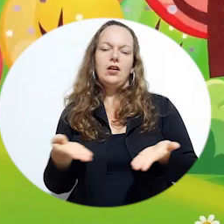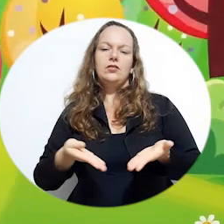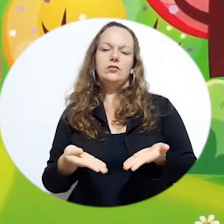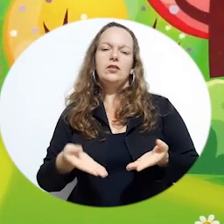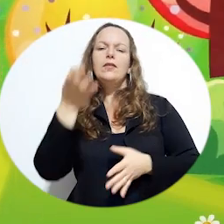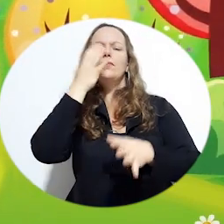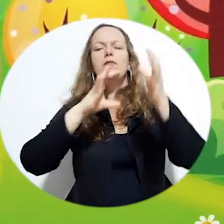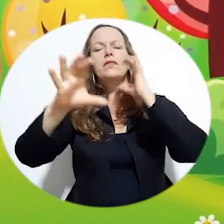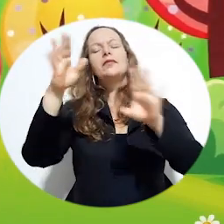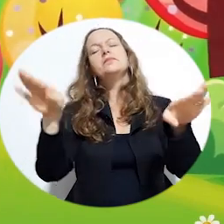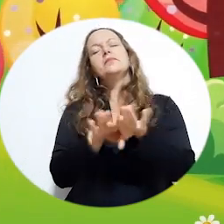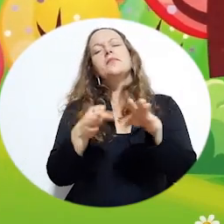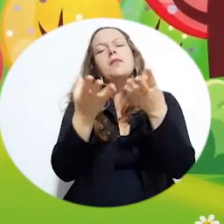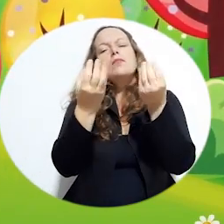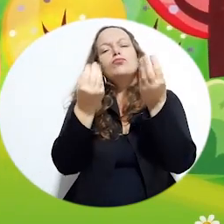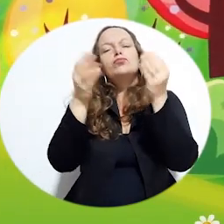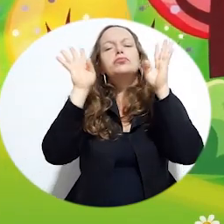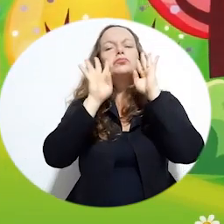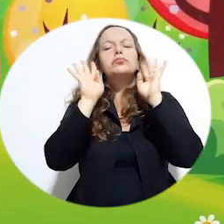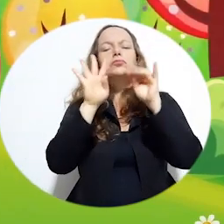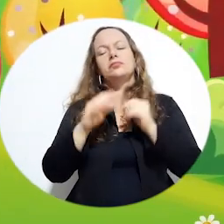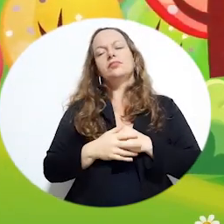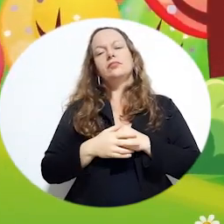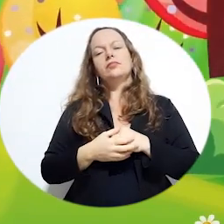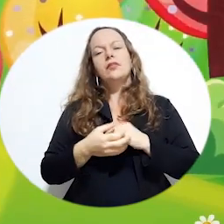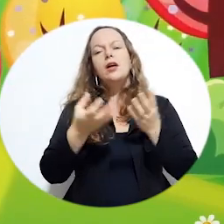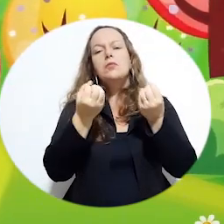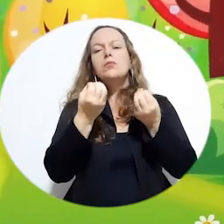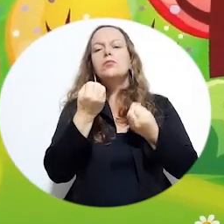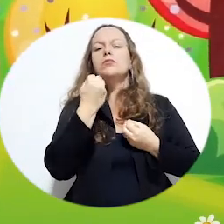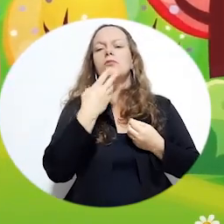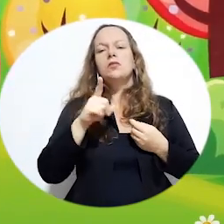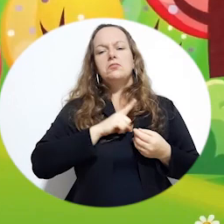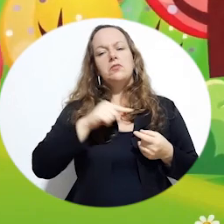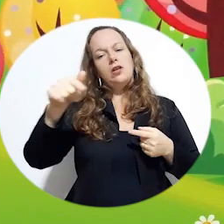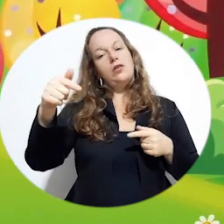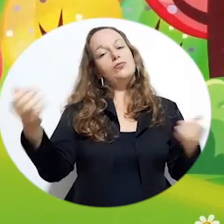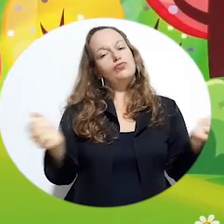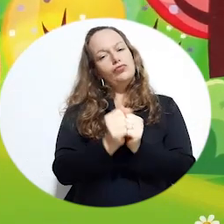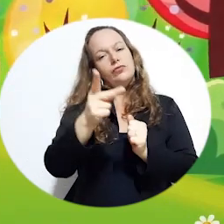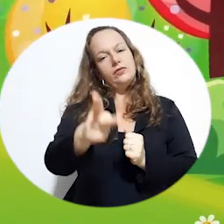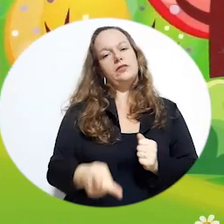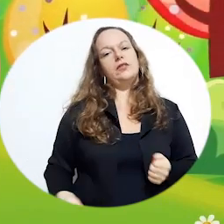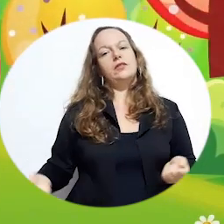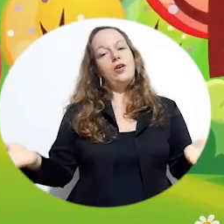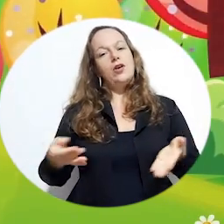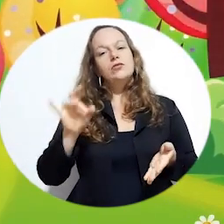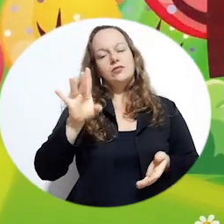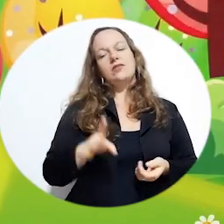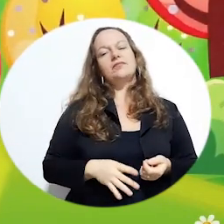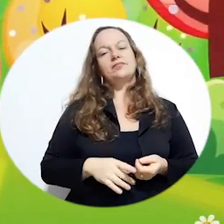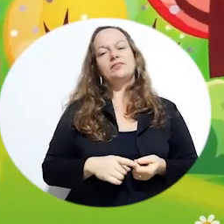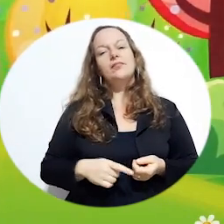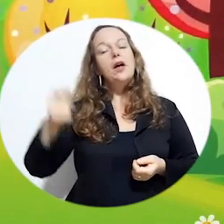foi muito legal, não é mesmo? É muito bom estar aqui com vocês, mas por hoje é só. Mas eu espero que